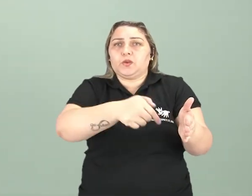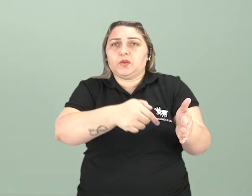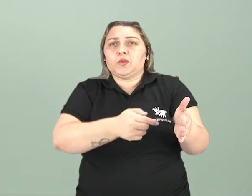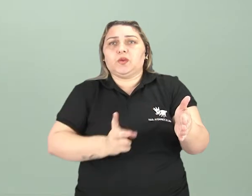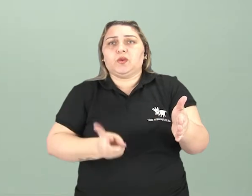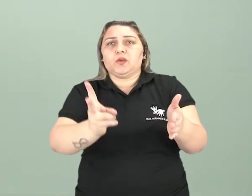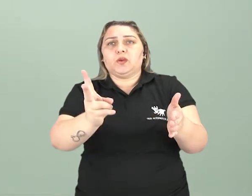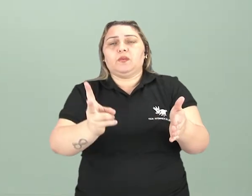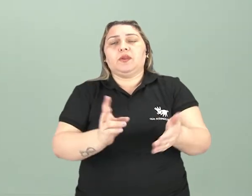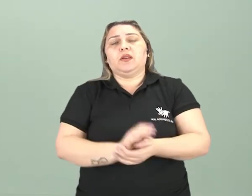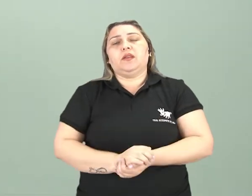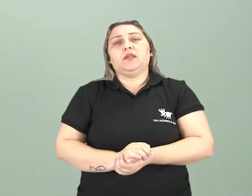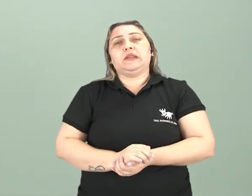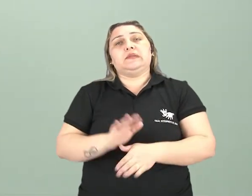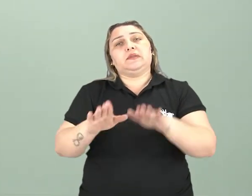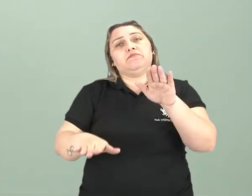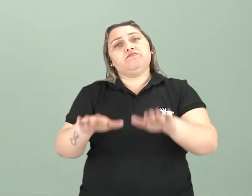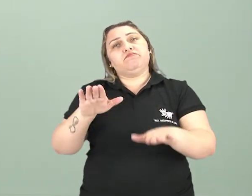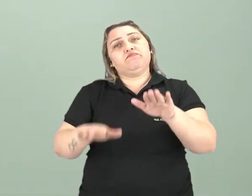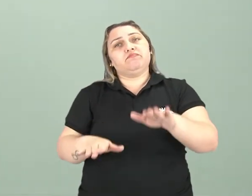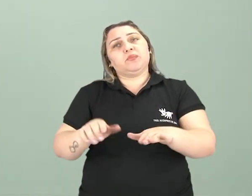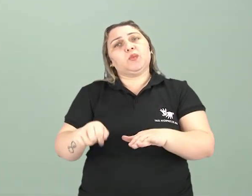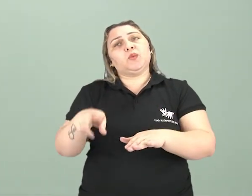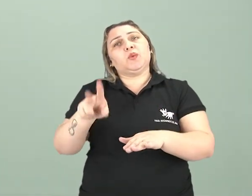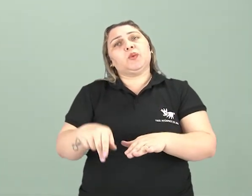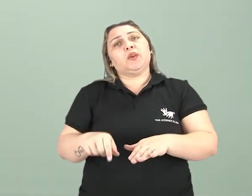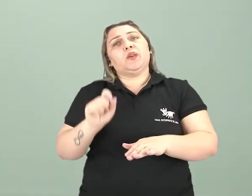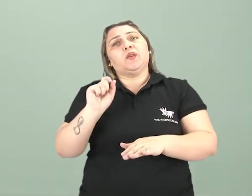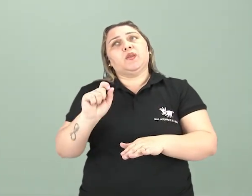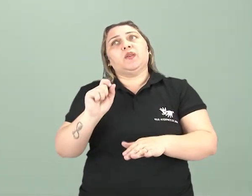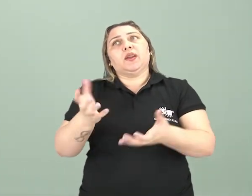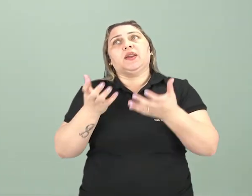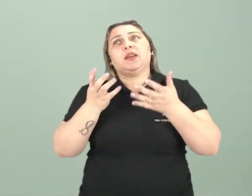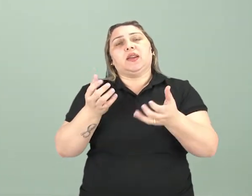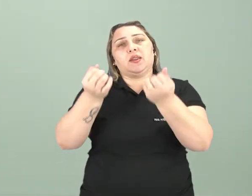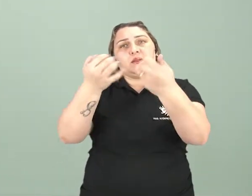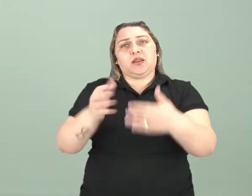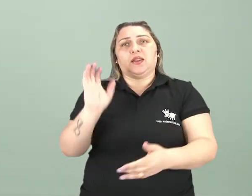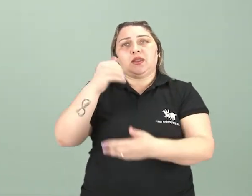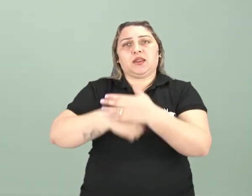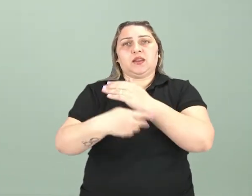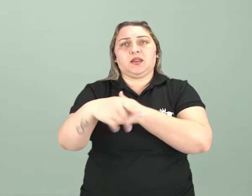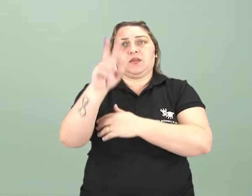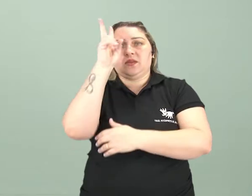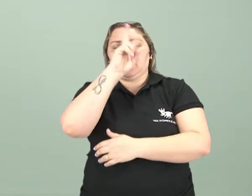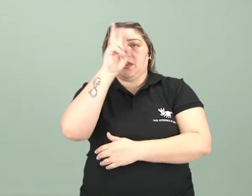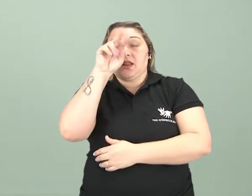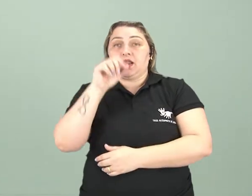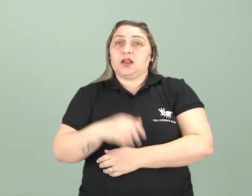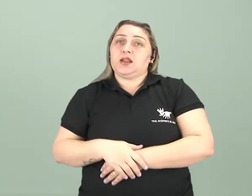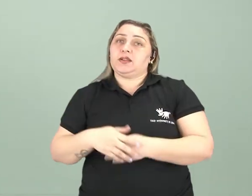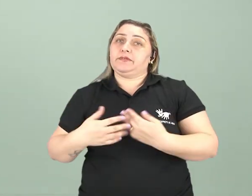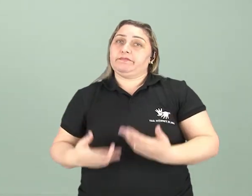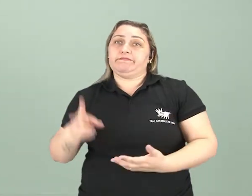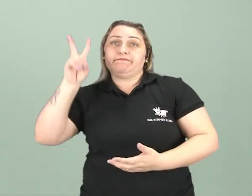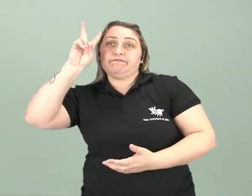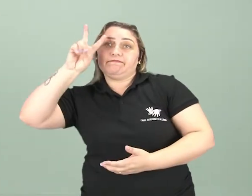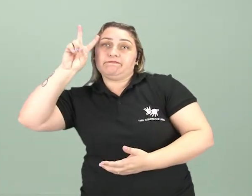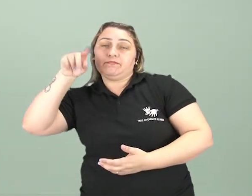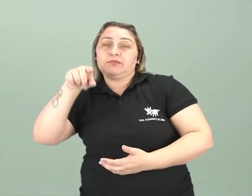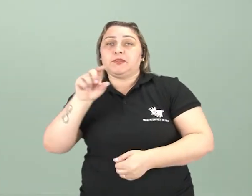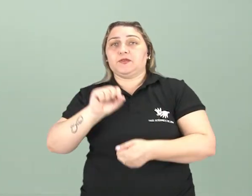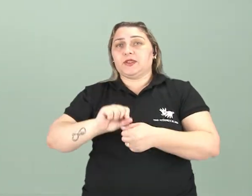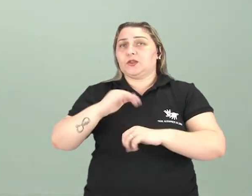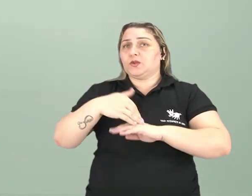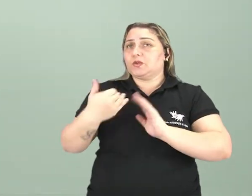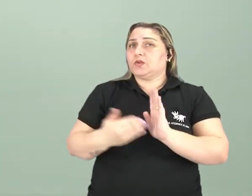meio, tem história que inicia normalmente, né, cronologicamente. Então aí vai depender do que você quer